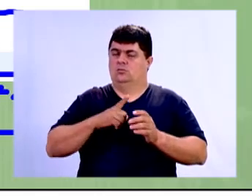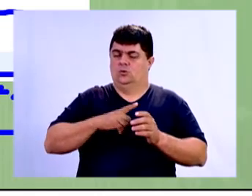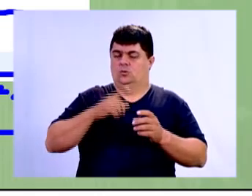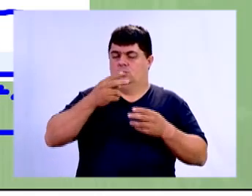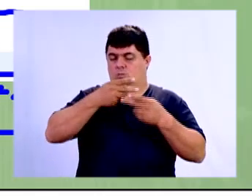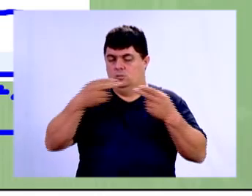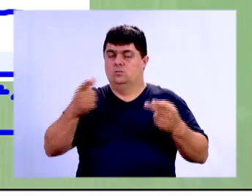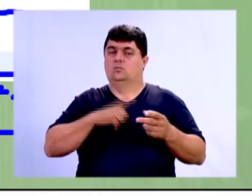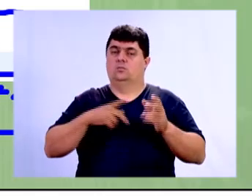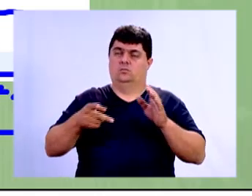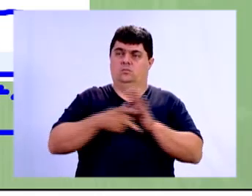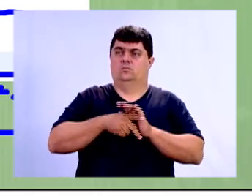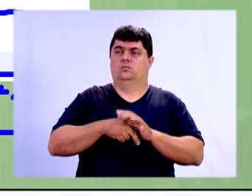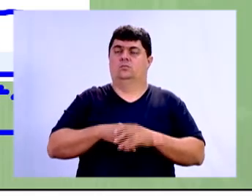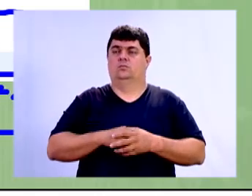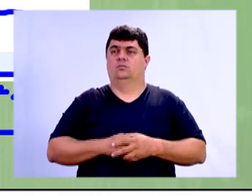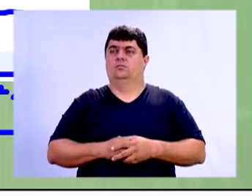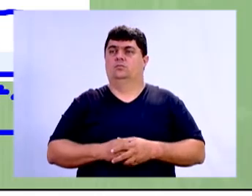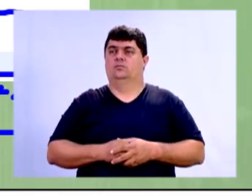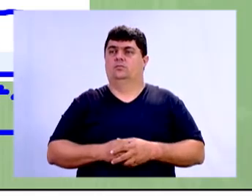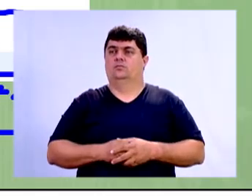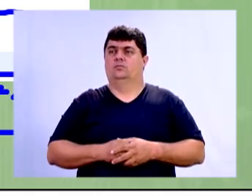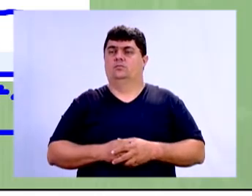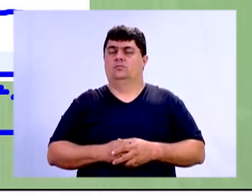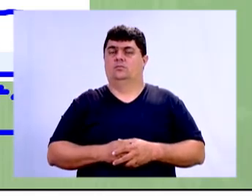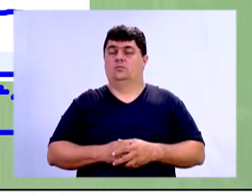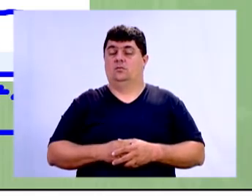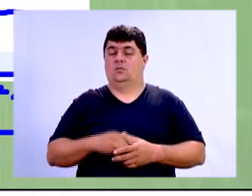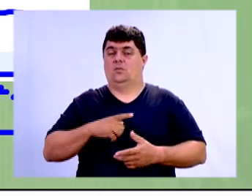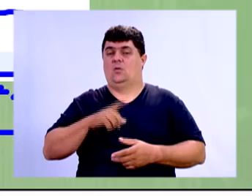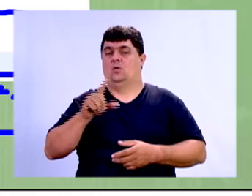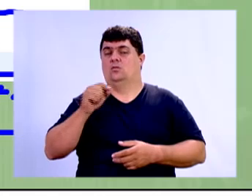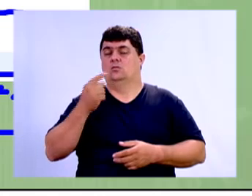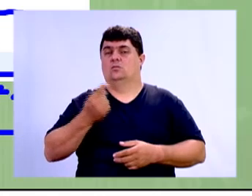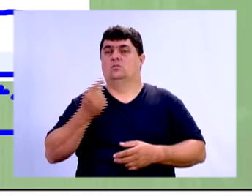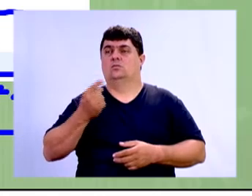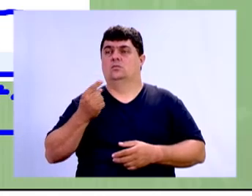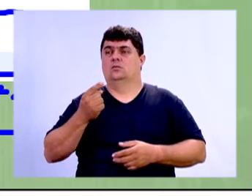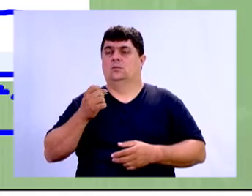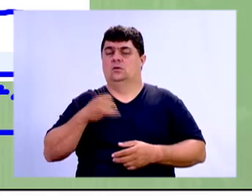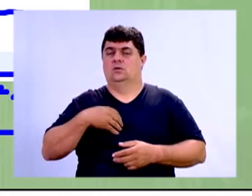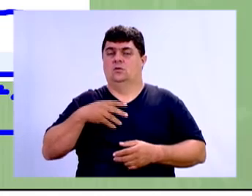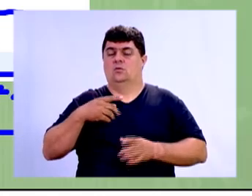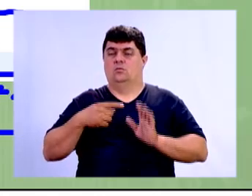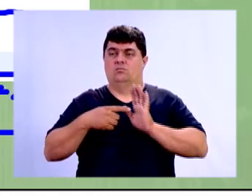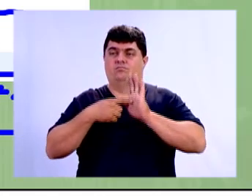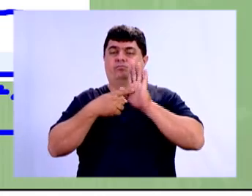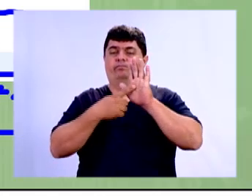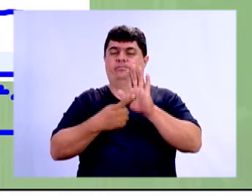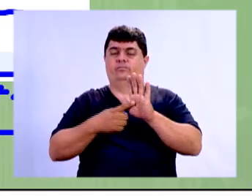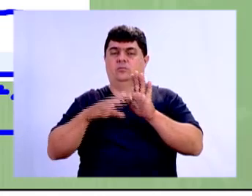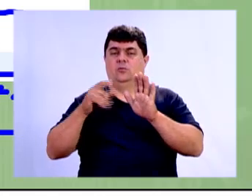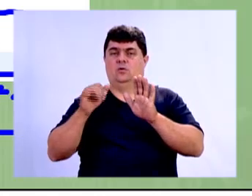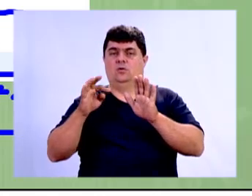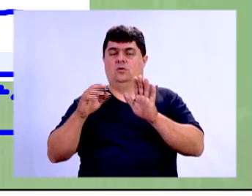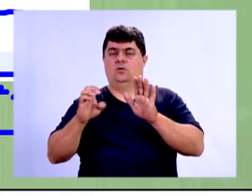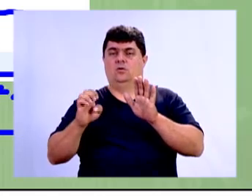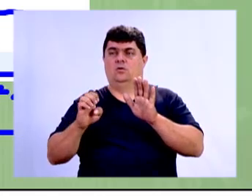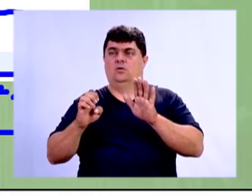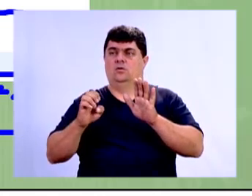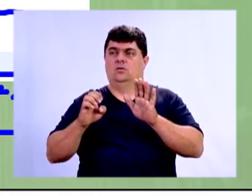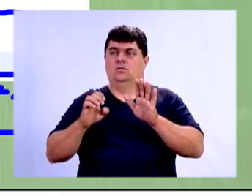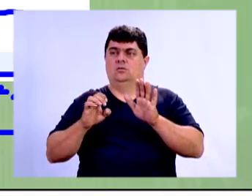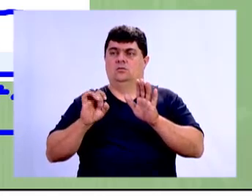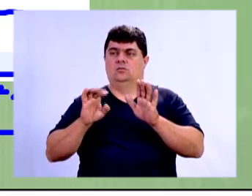objeto, gente, né? Só tem um detalhe. Se eu mandar escrever o cliente, então perceba que eu